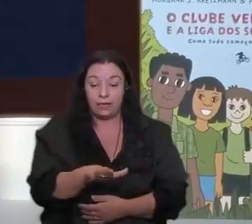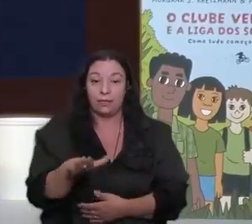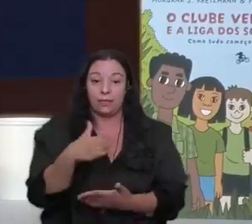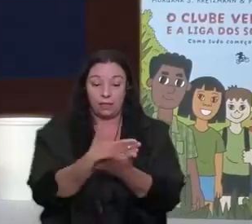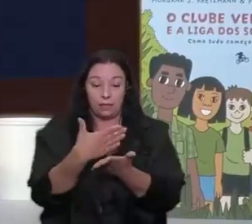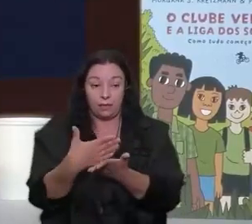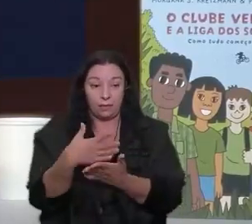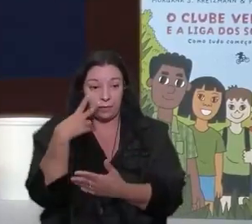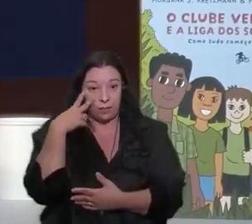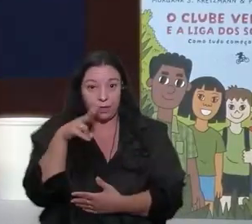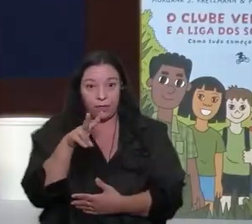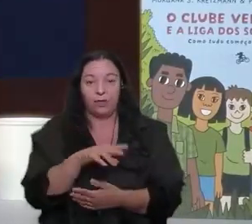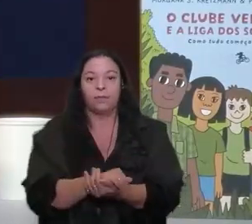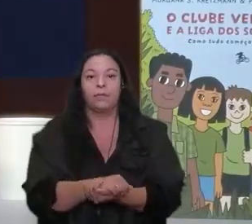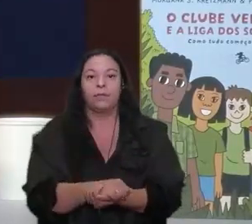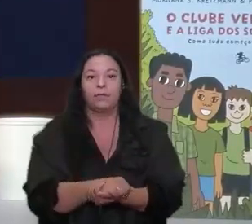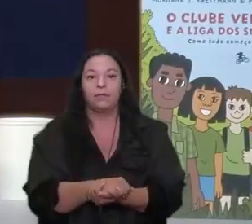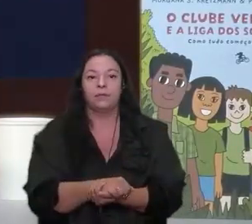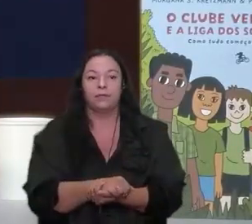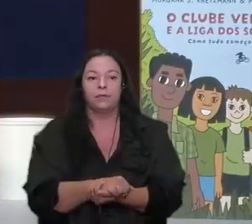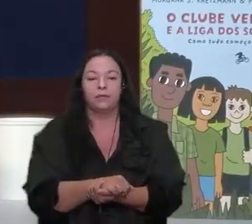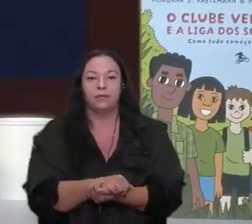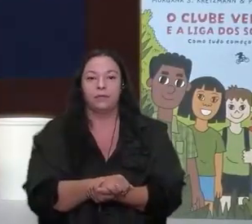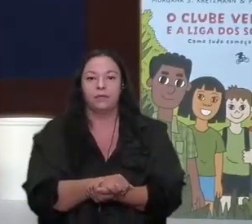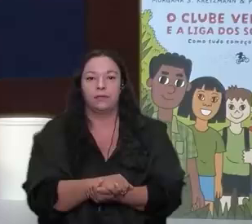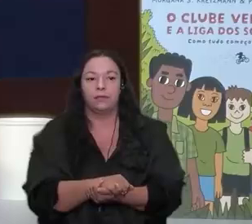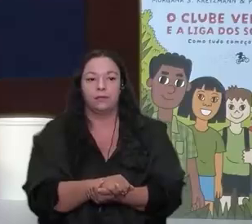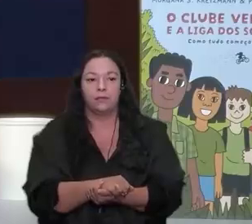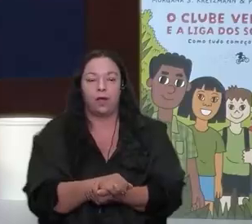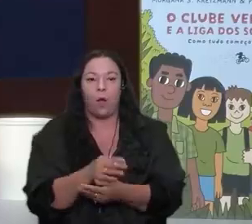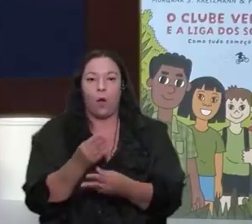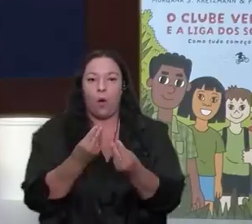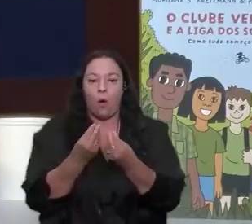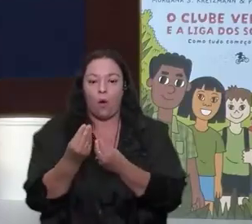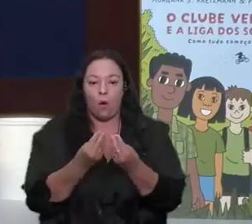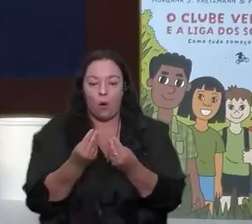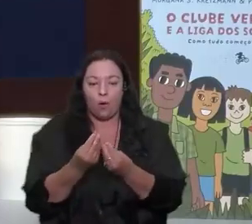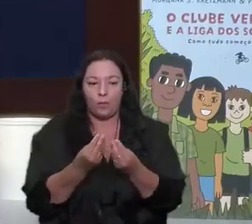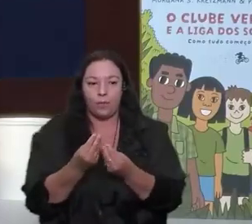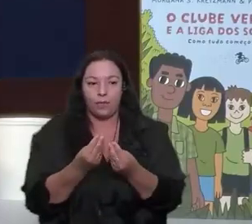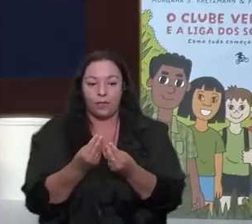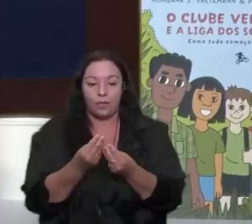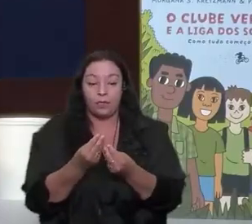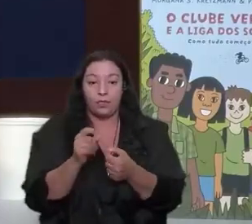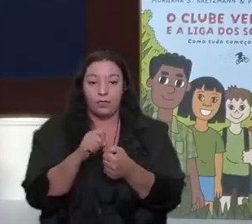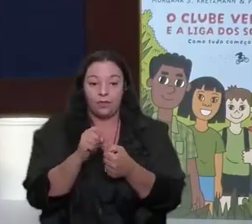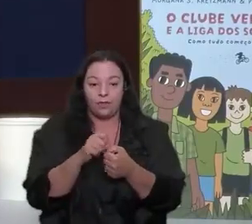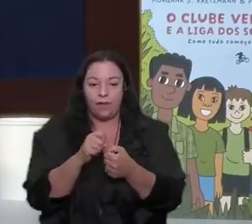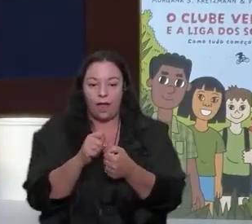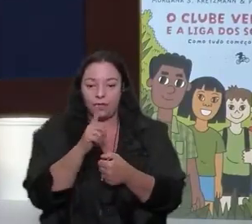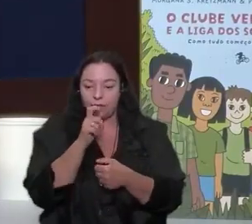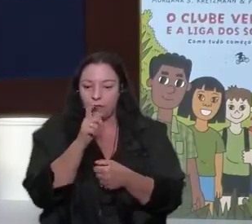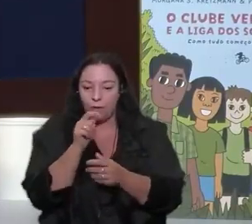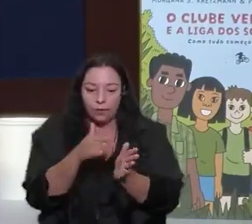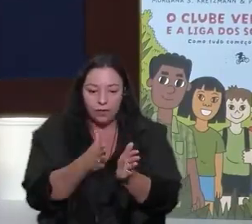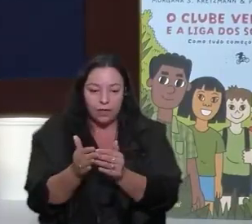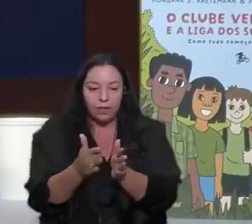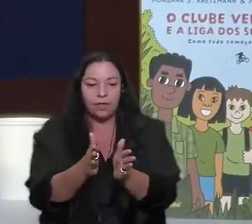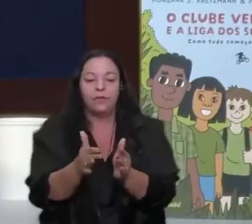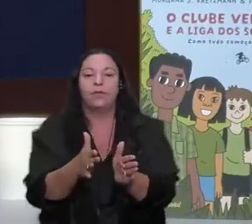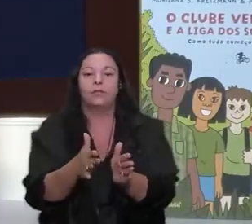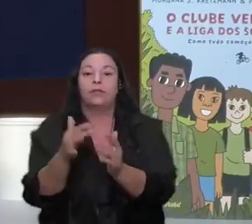começam a olhar para isso e a ter crítica sobre a forma como a gente lida com os rios, elas trazem para a